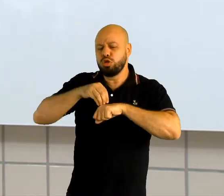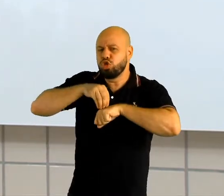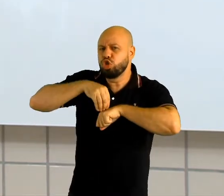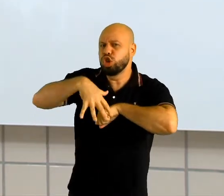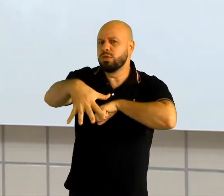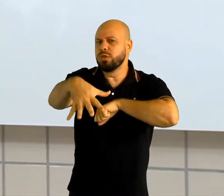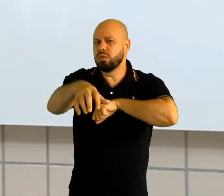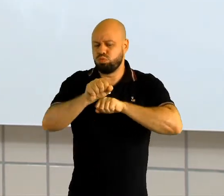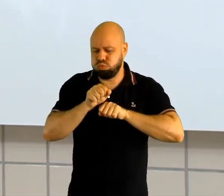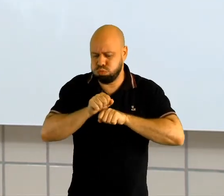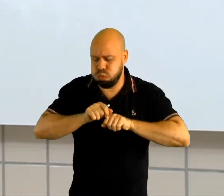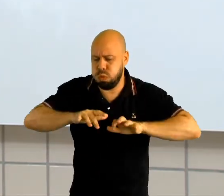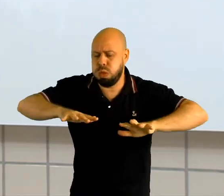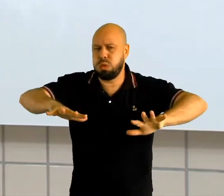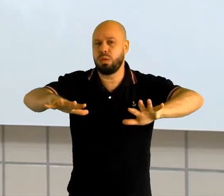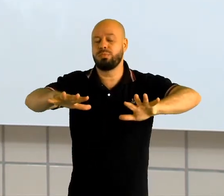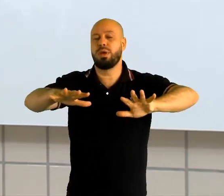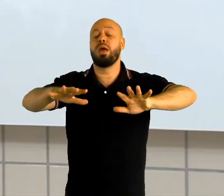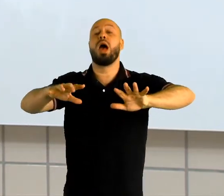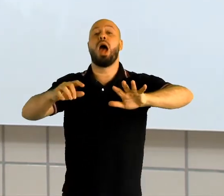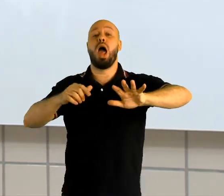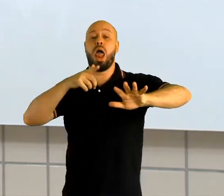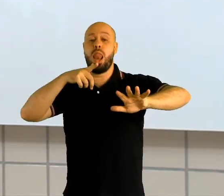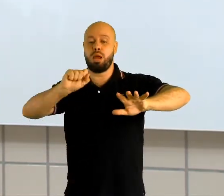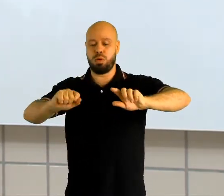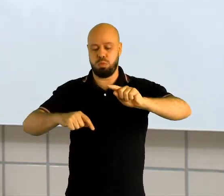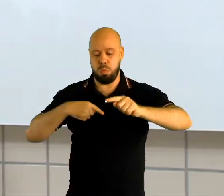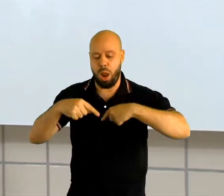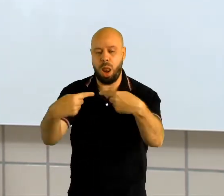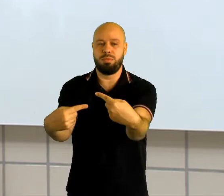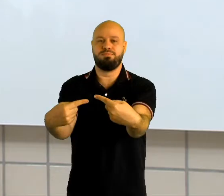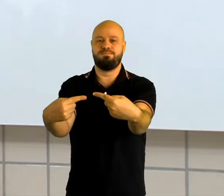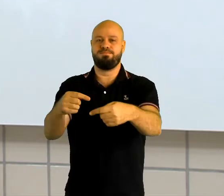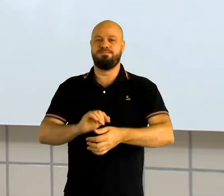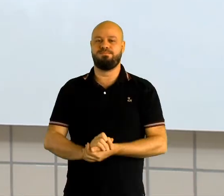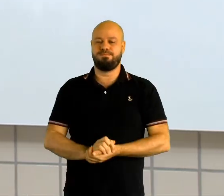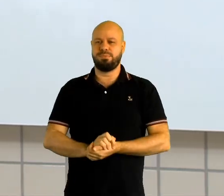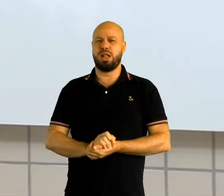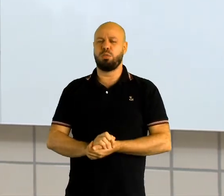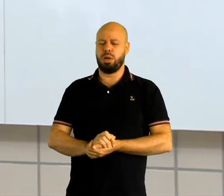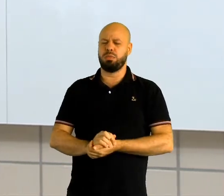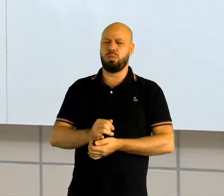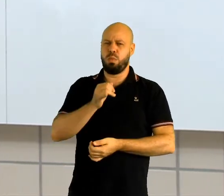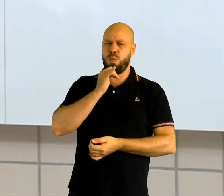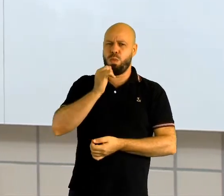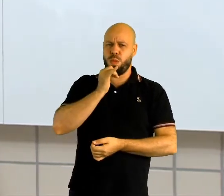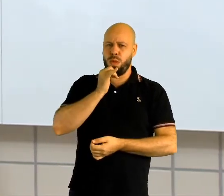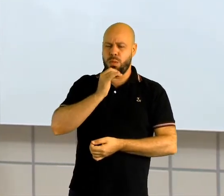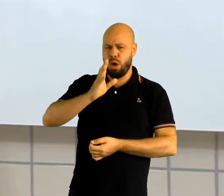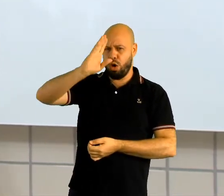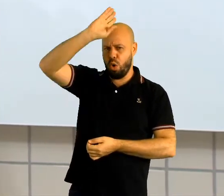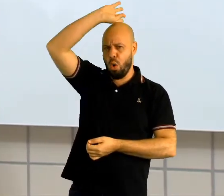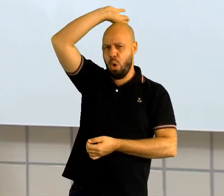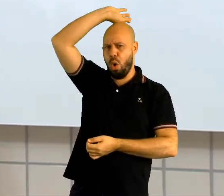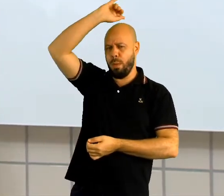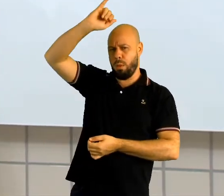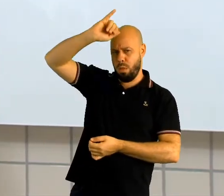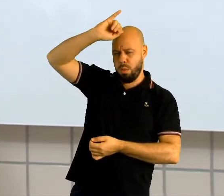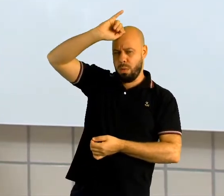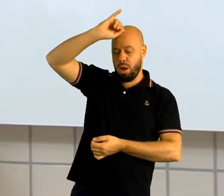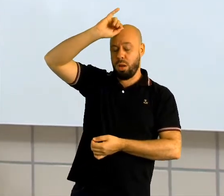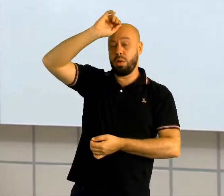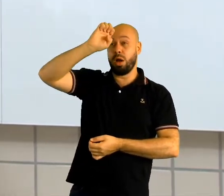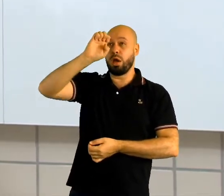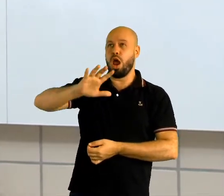é promover o desenvolvimento da sua língua. Vamos dar um exemplo. O Império Romano dominou todo o continente europeu.